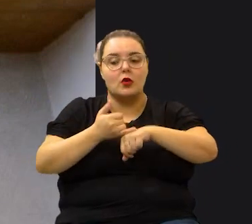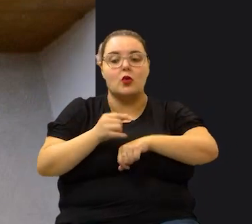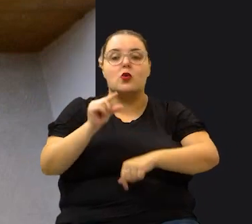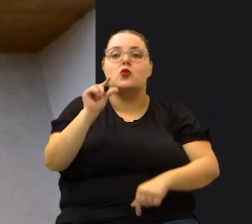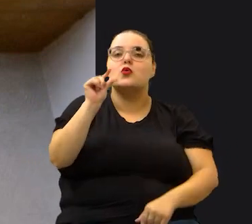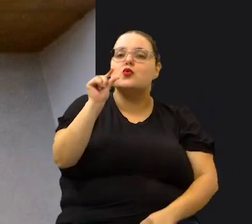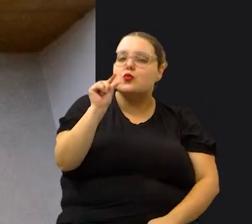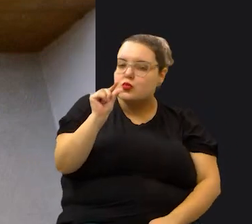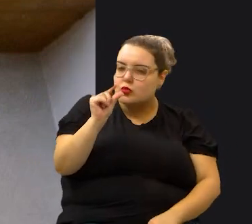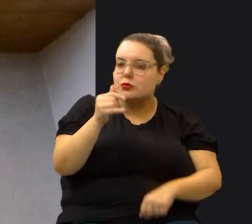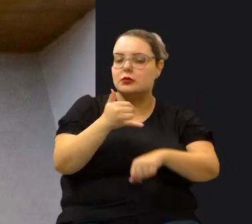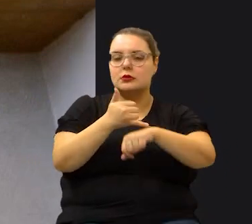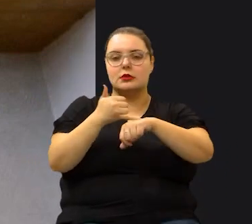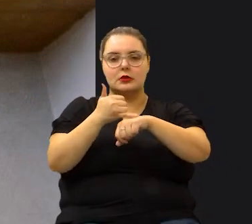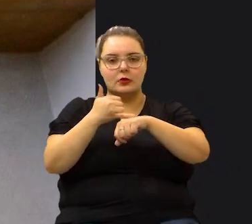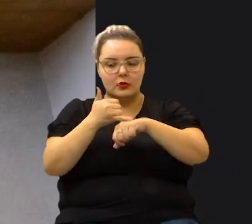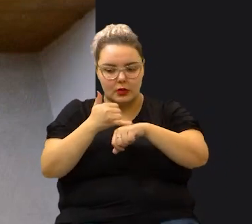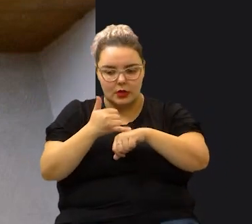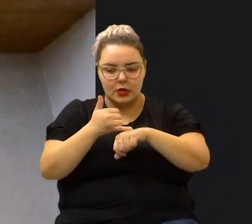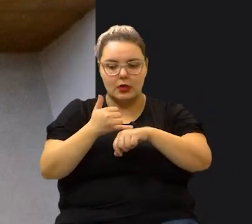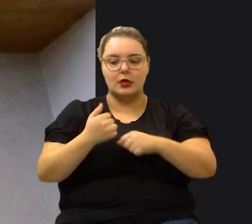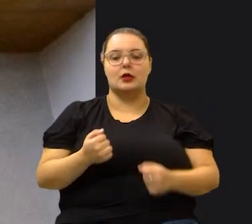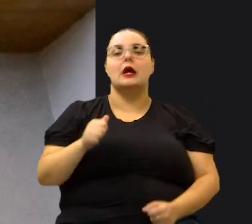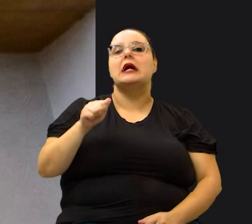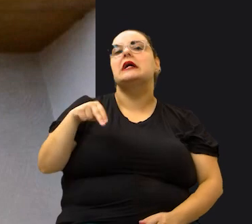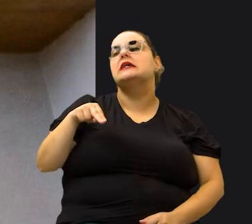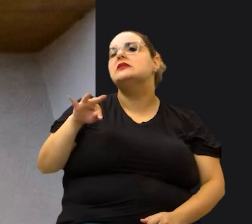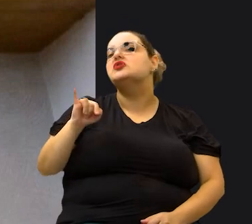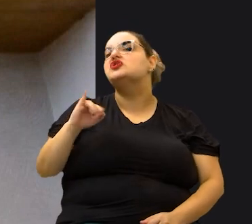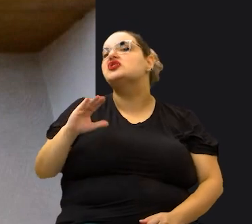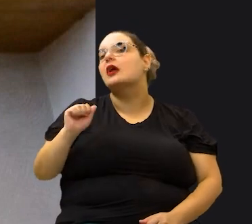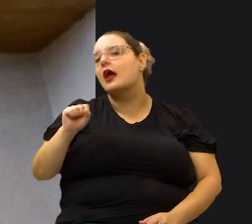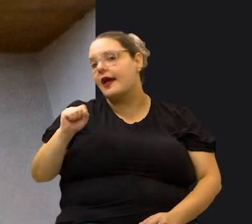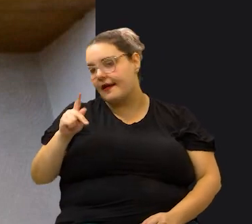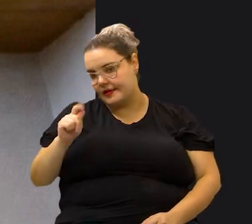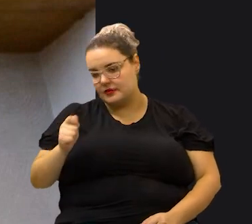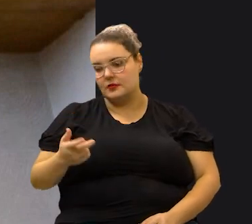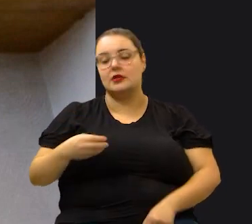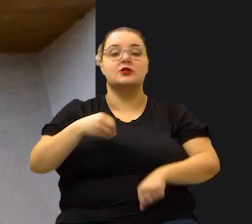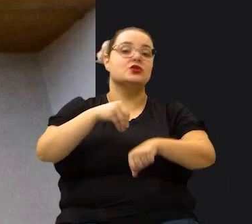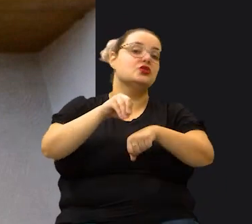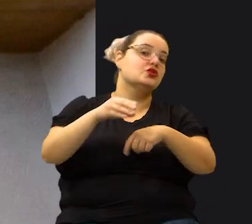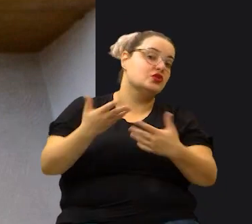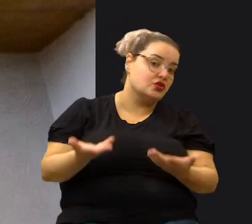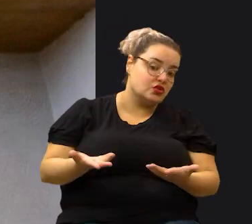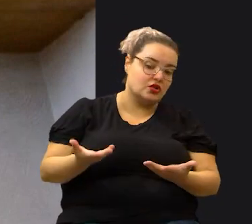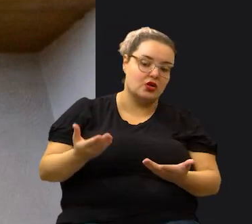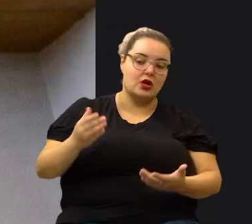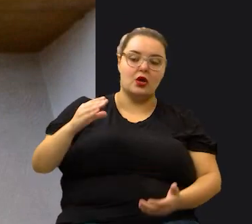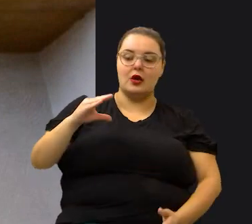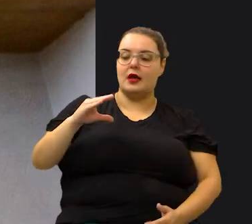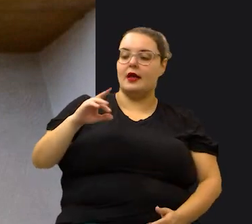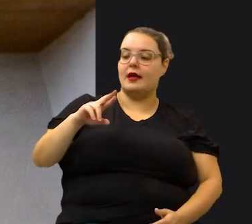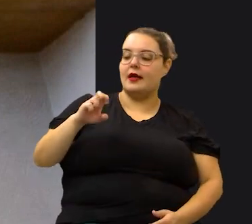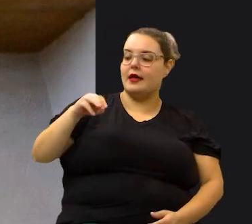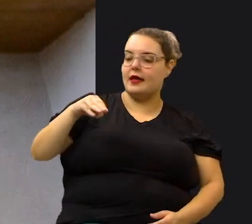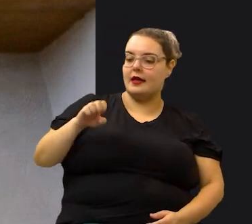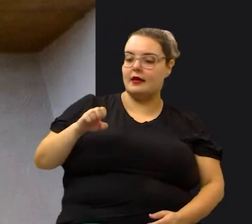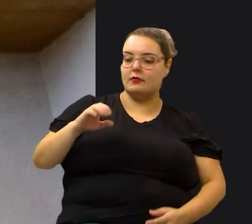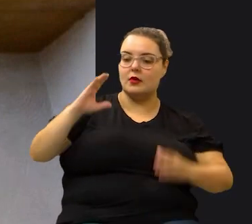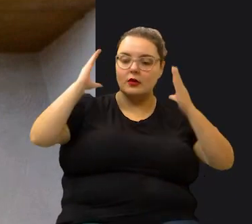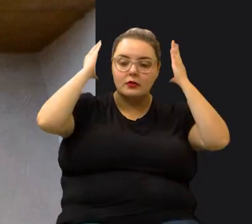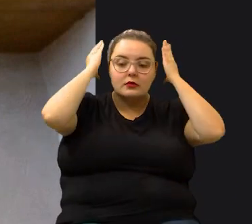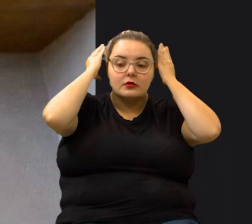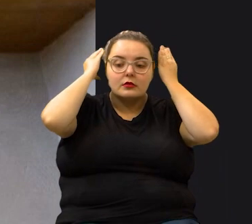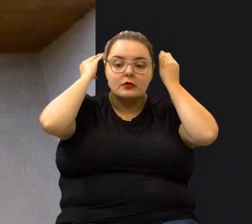a diminuir um pouquinho essa oleosidade. A gente tem que indicar para os pacientes que cremes condicionadores, muitas vezes